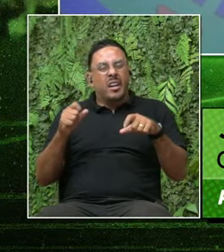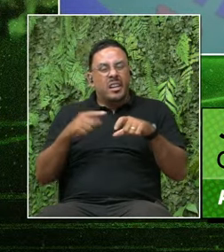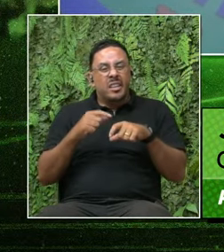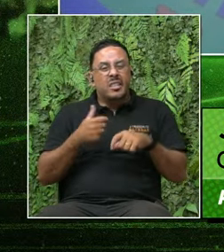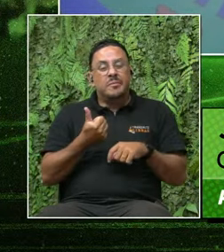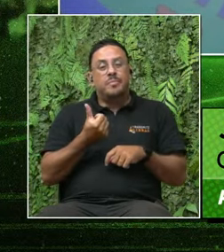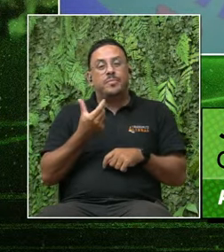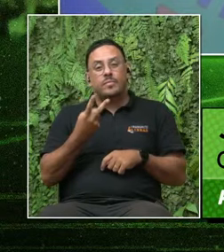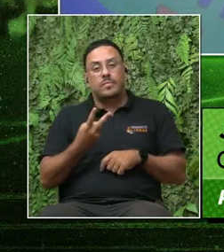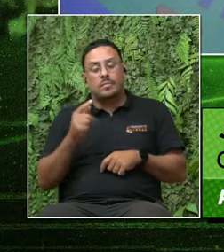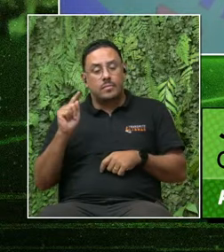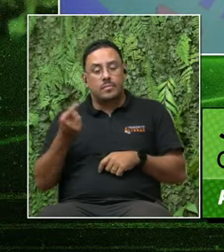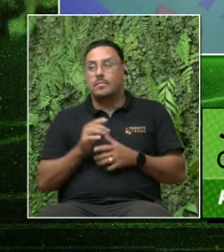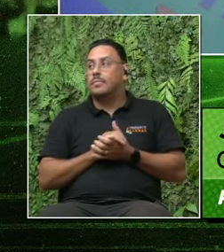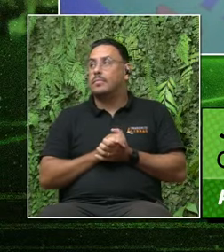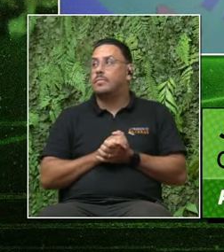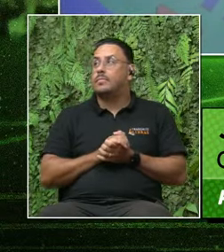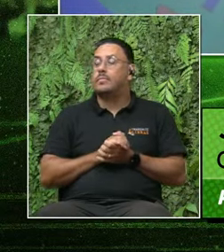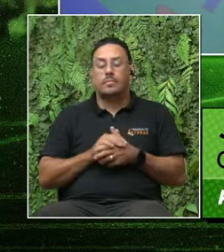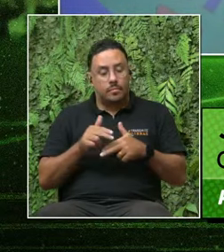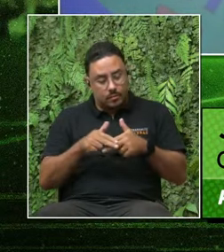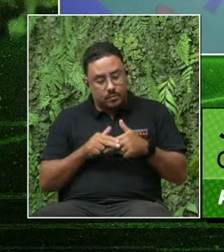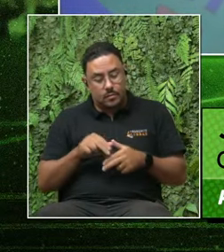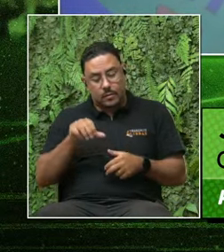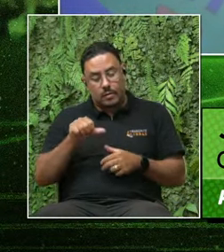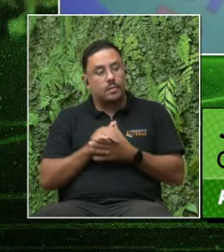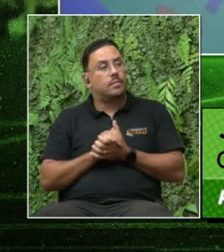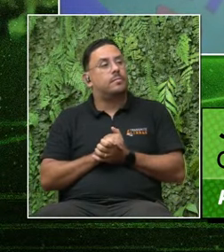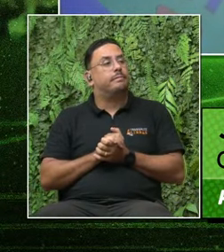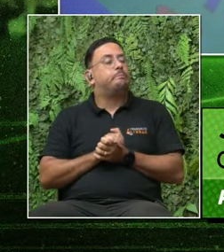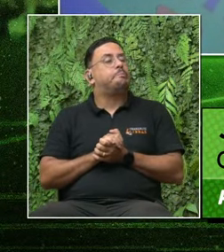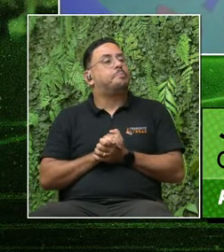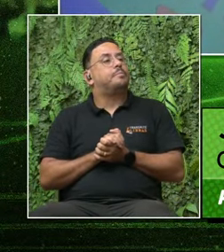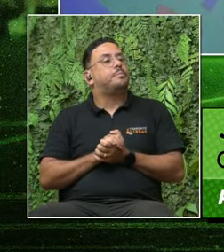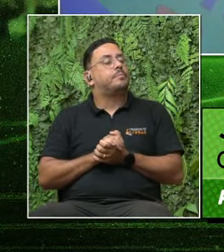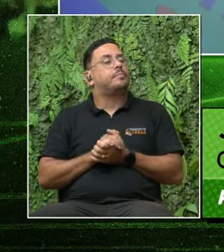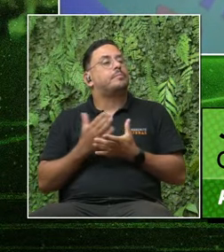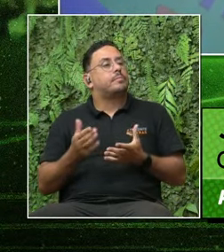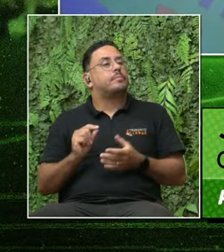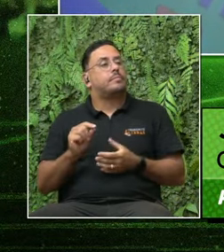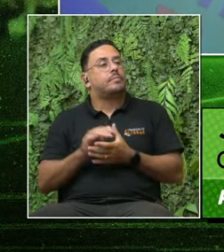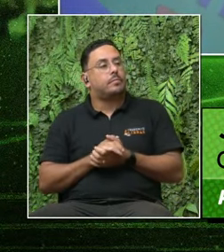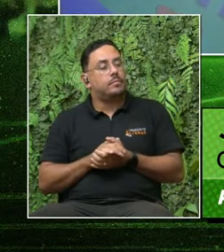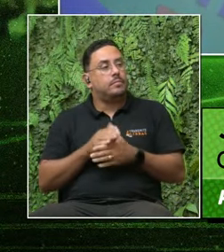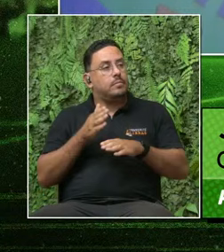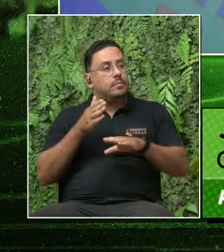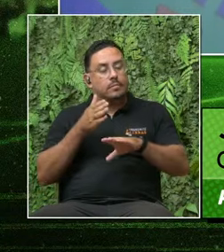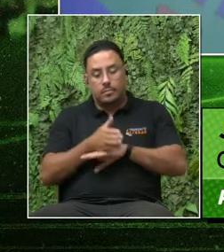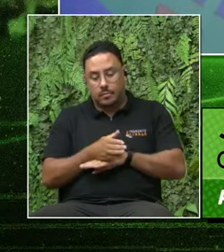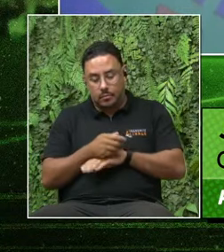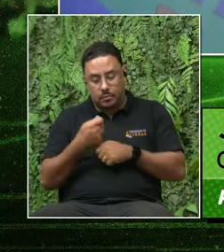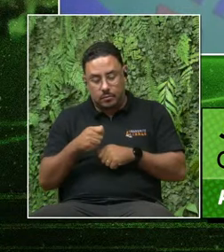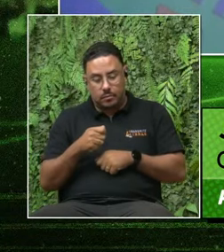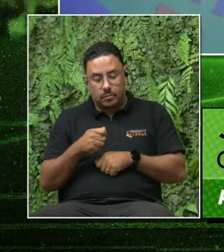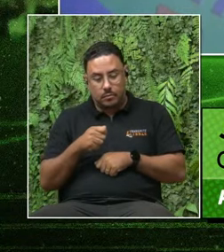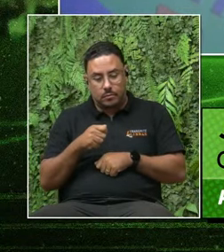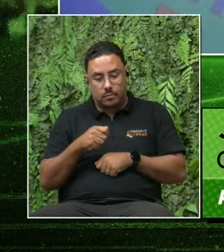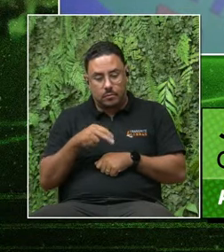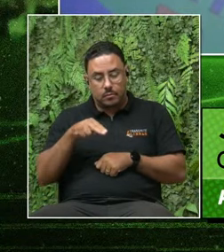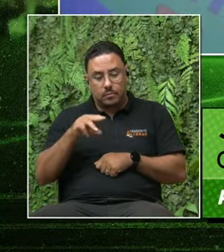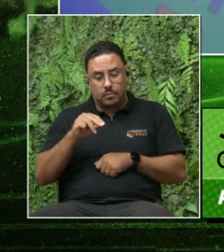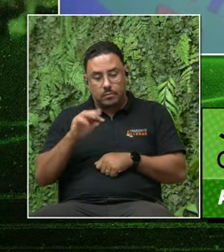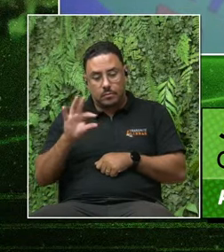62.000 torcedores você louco não por isso o nove tá louco tá quem quem entrou aí merece nota